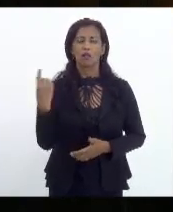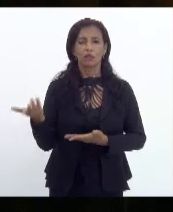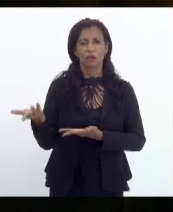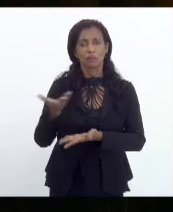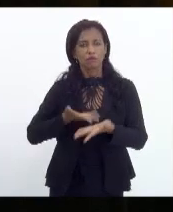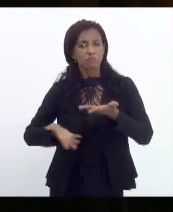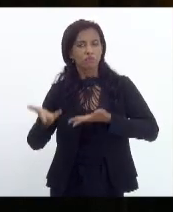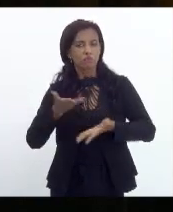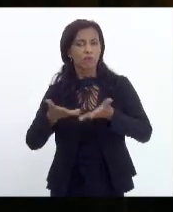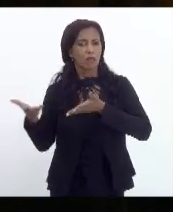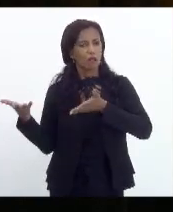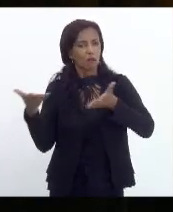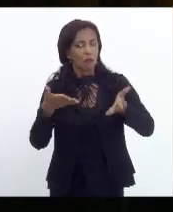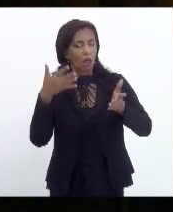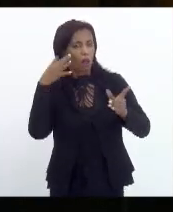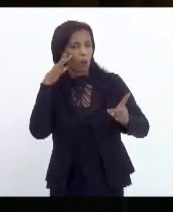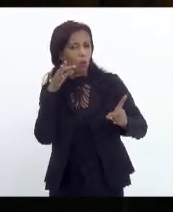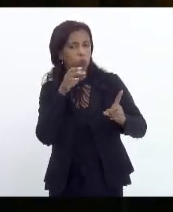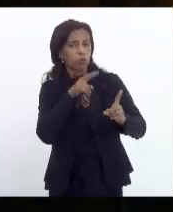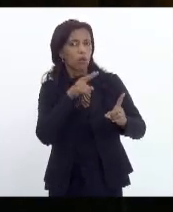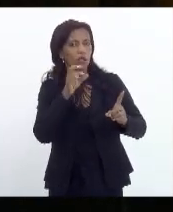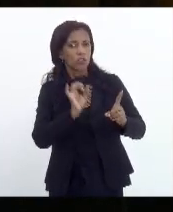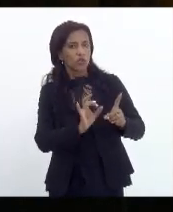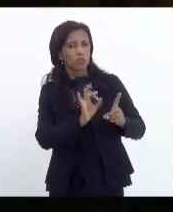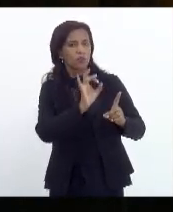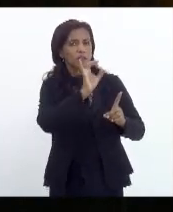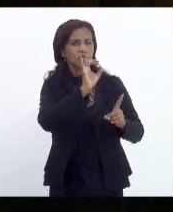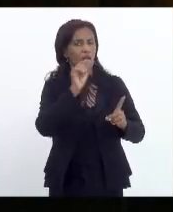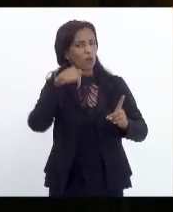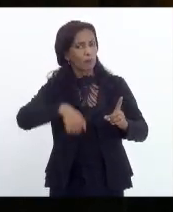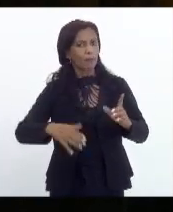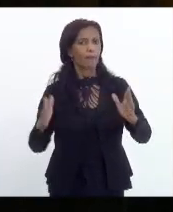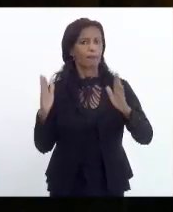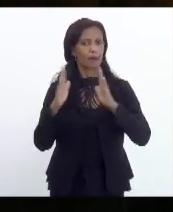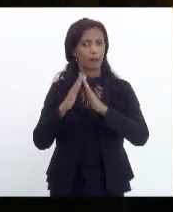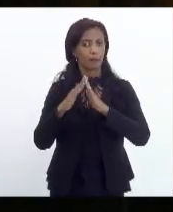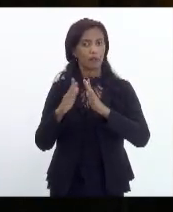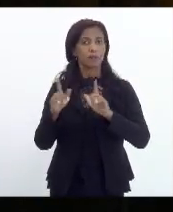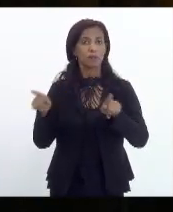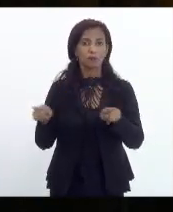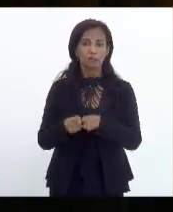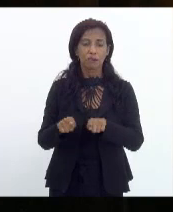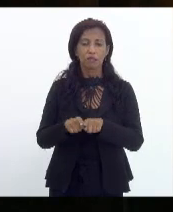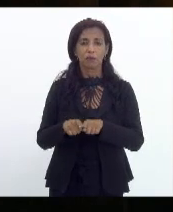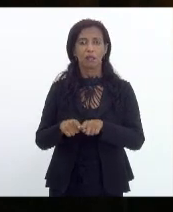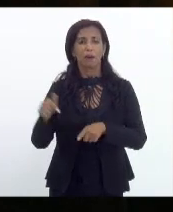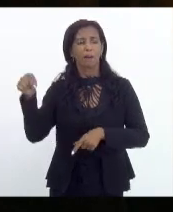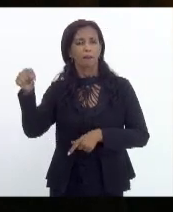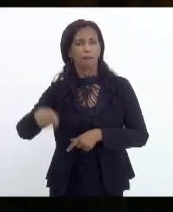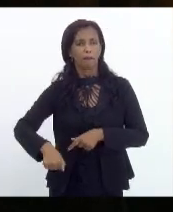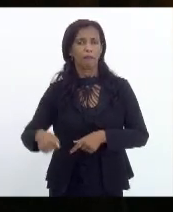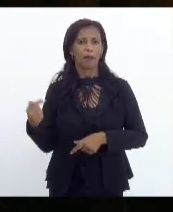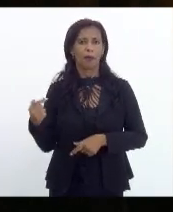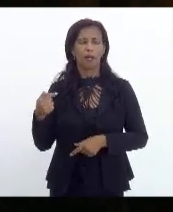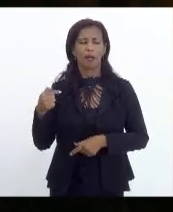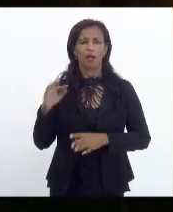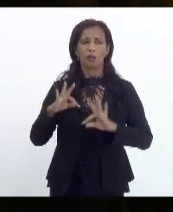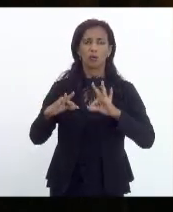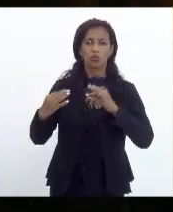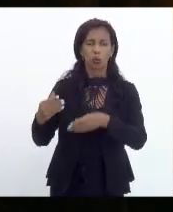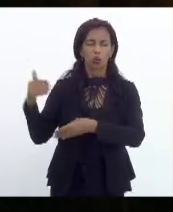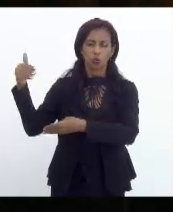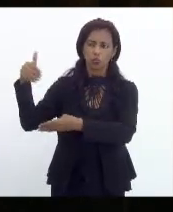participação traz um olhar especial não só para esta casa como também para os legislativos municipais